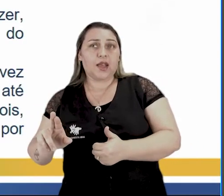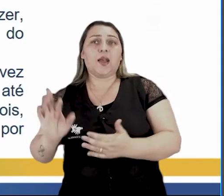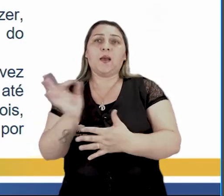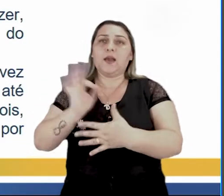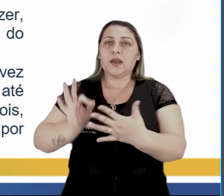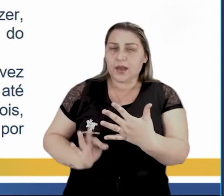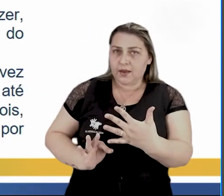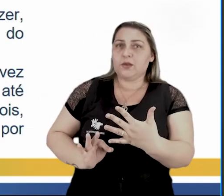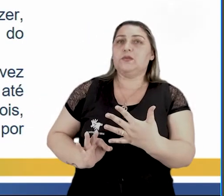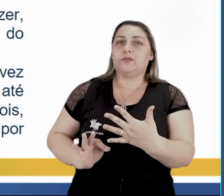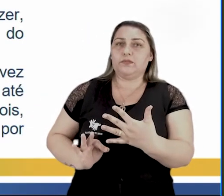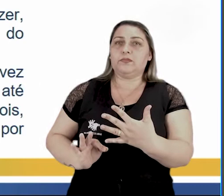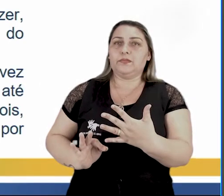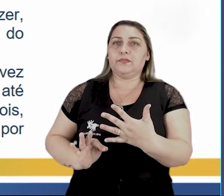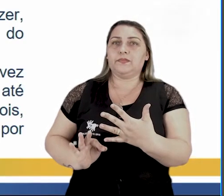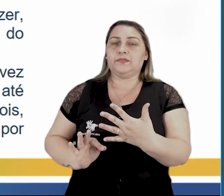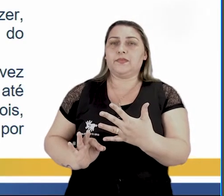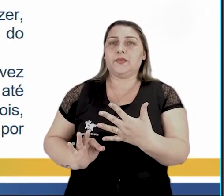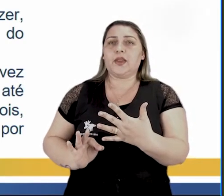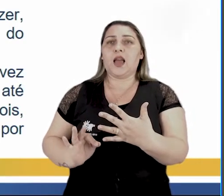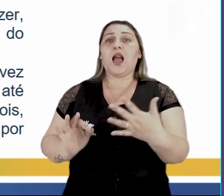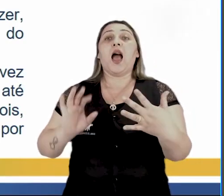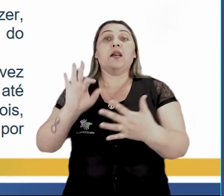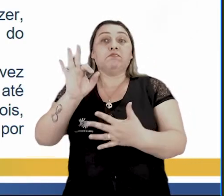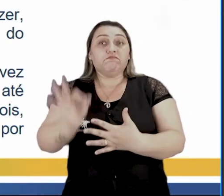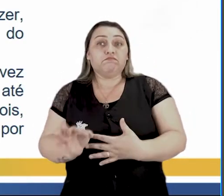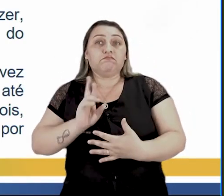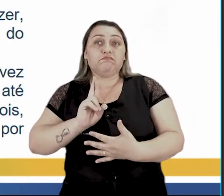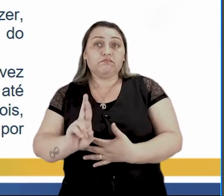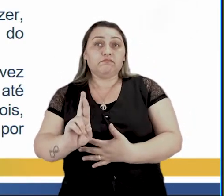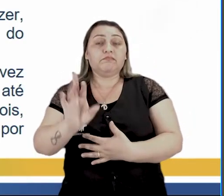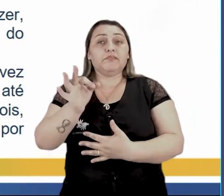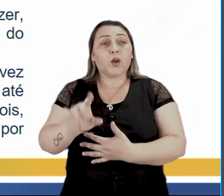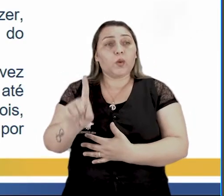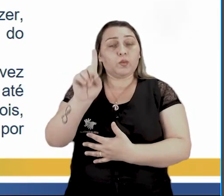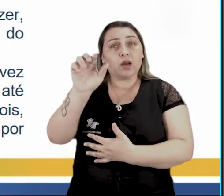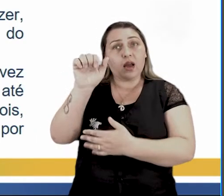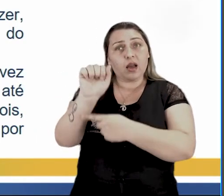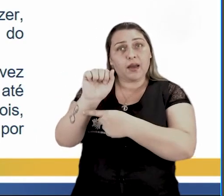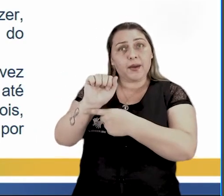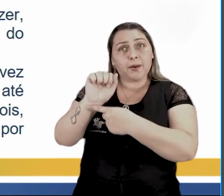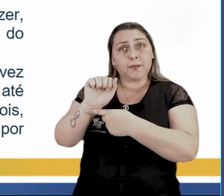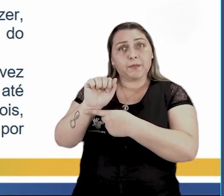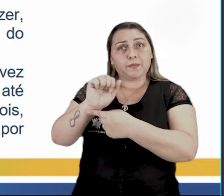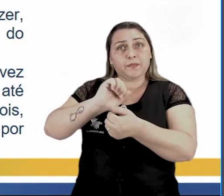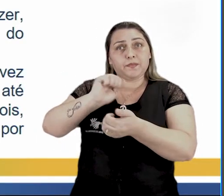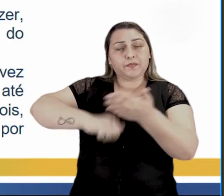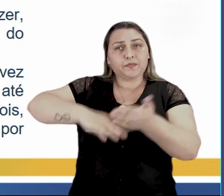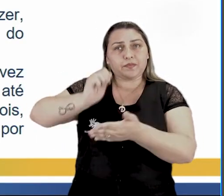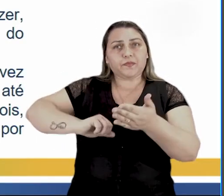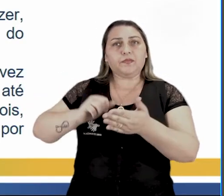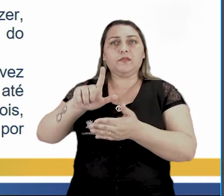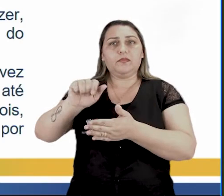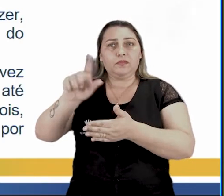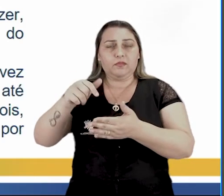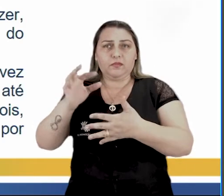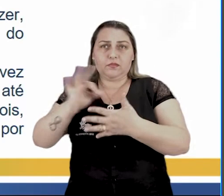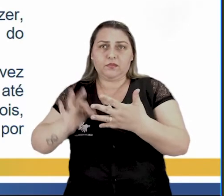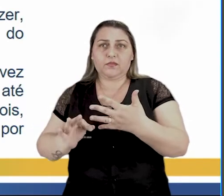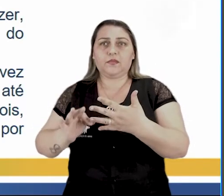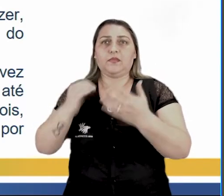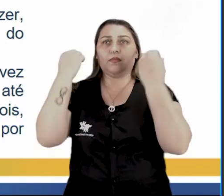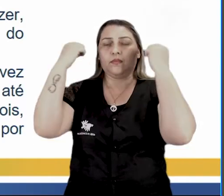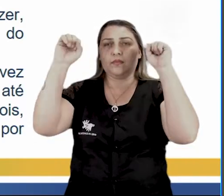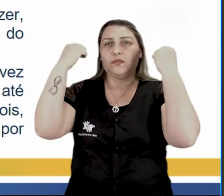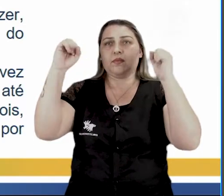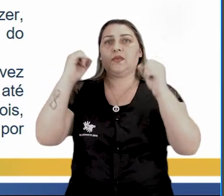elemento integrante da cultura humana, assinale a alternativa correta. A. Atividades de lazer são classificadas em